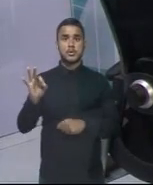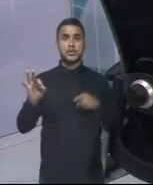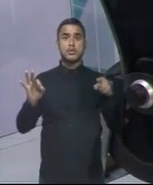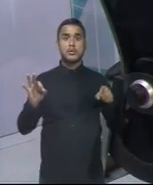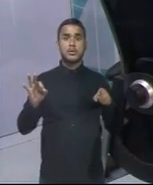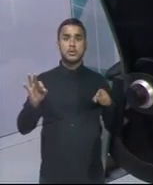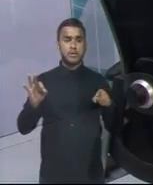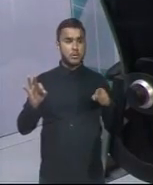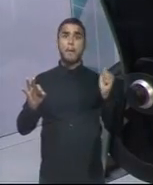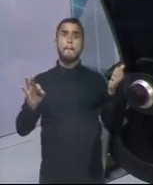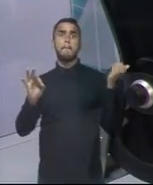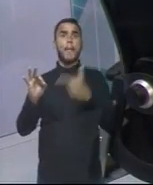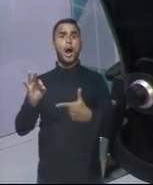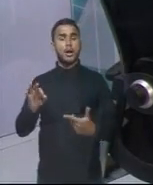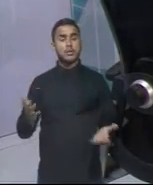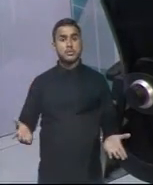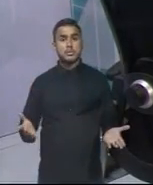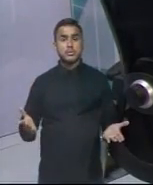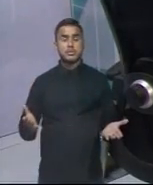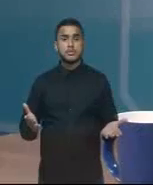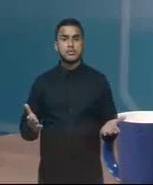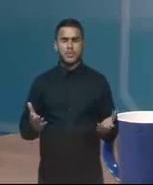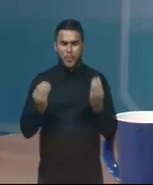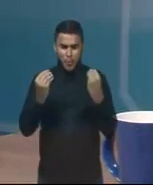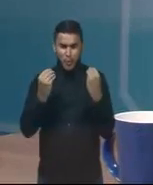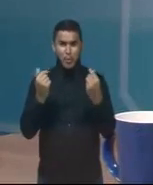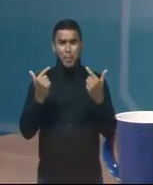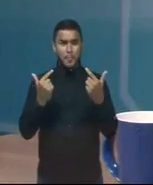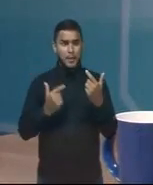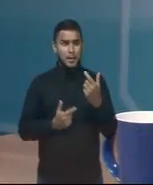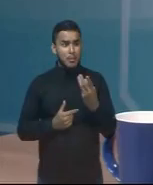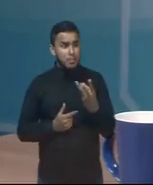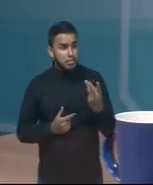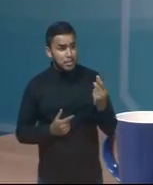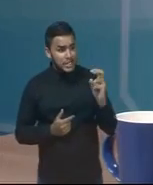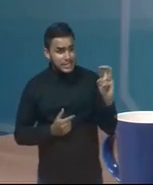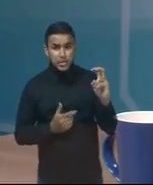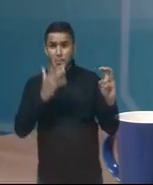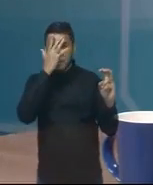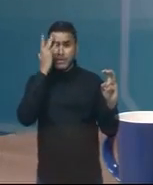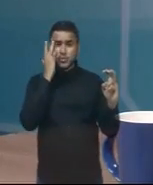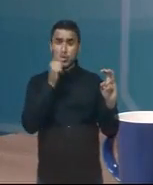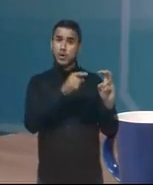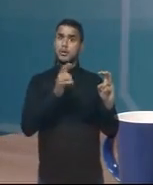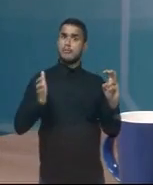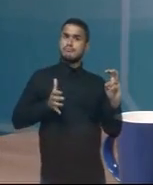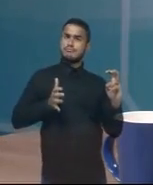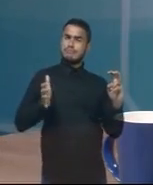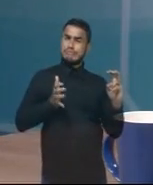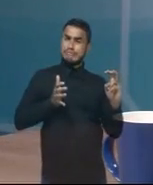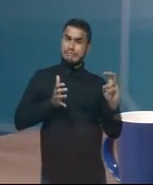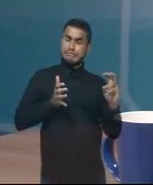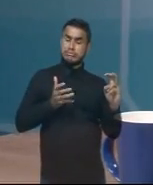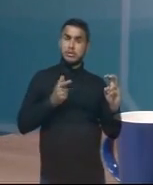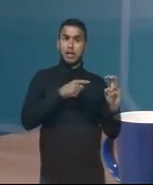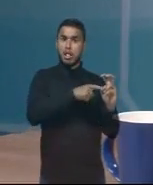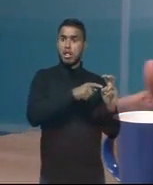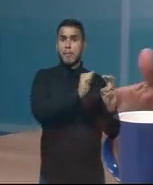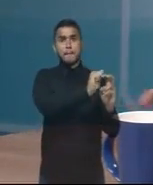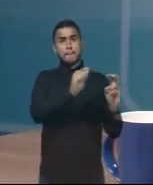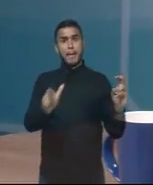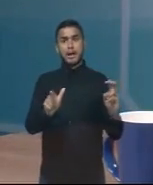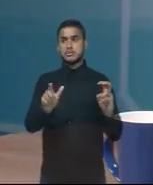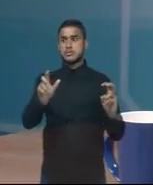mais preciso. Como falar de política contra a violência urbana dentro de um